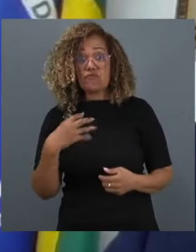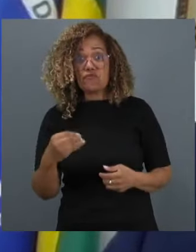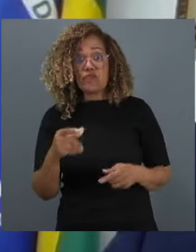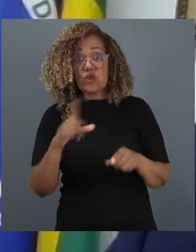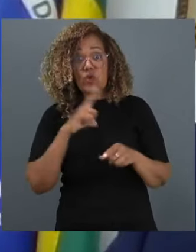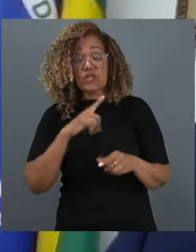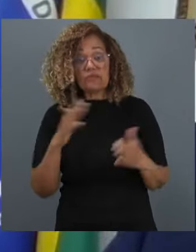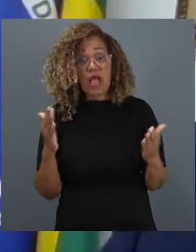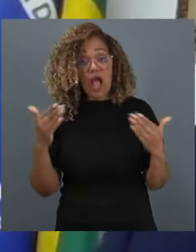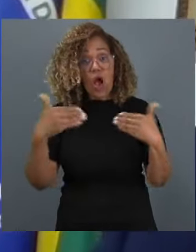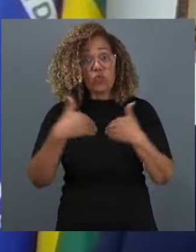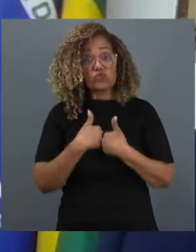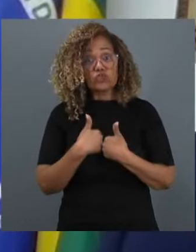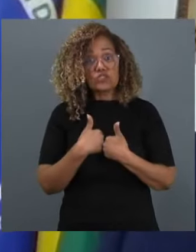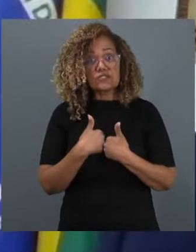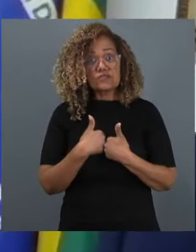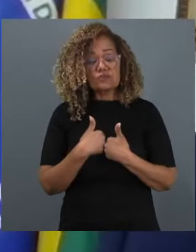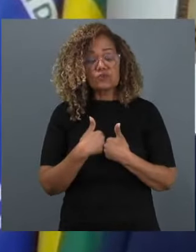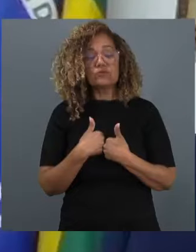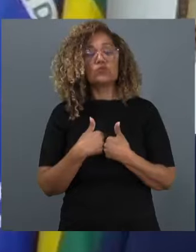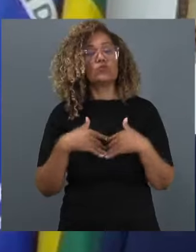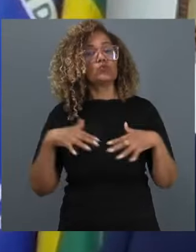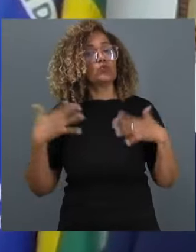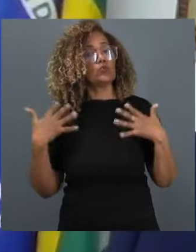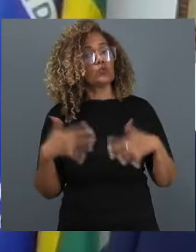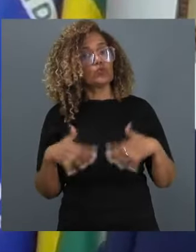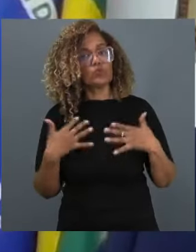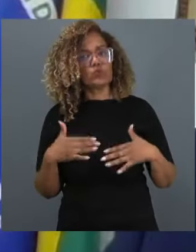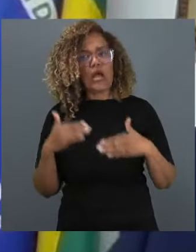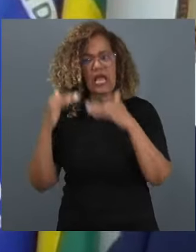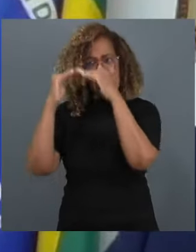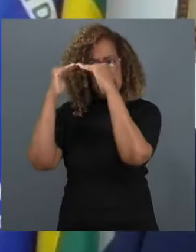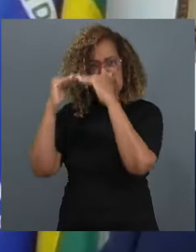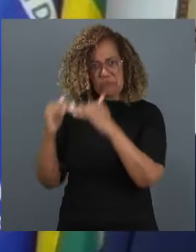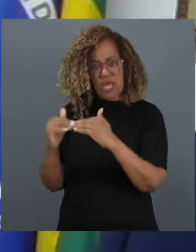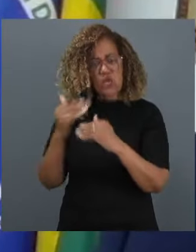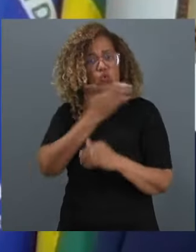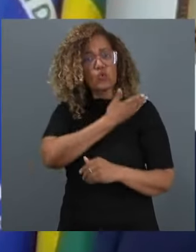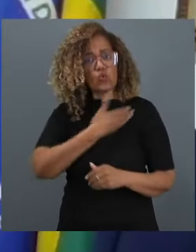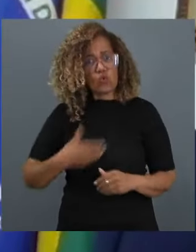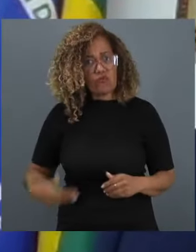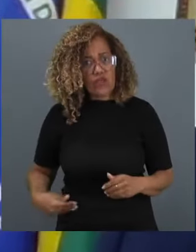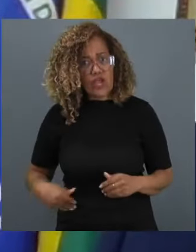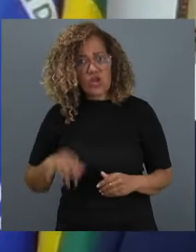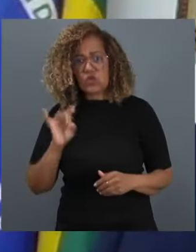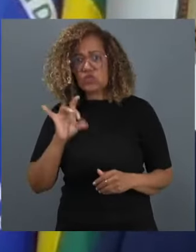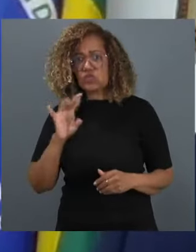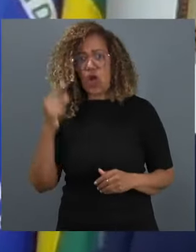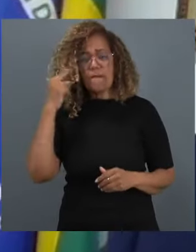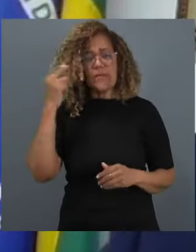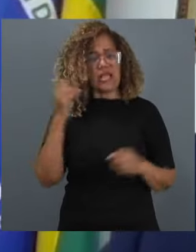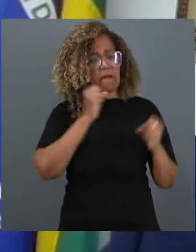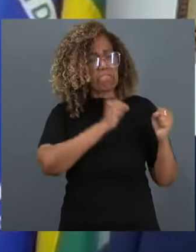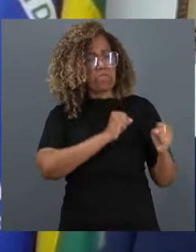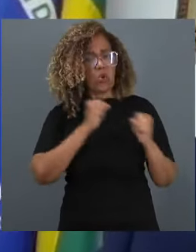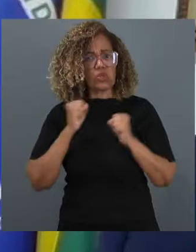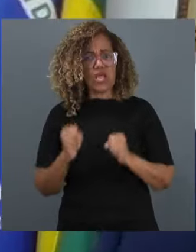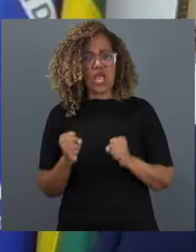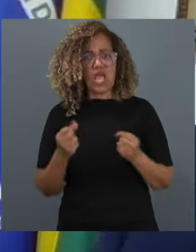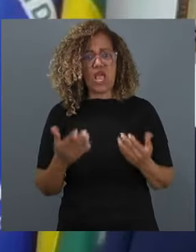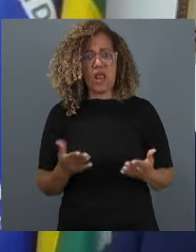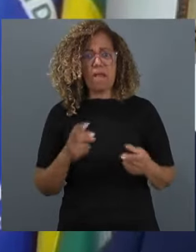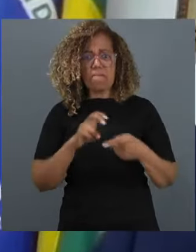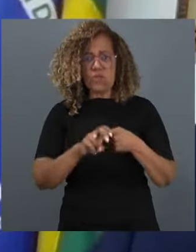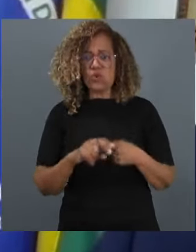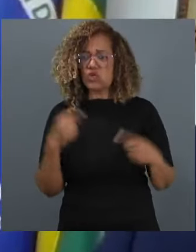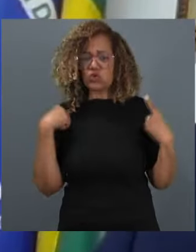autista. Esse é o respeito que muitos governantes que só pensam no poder pelo poder querem. Por isso que eu sou